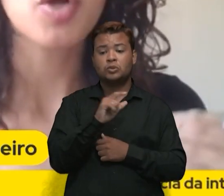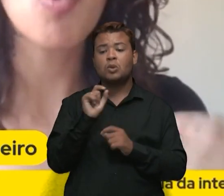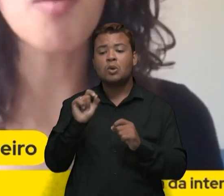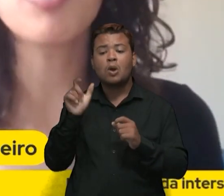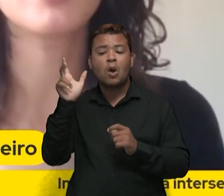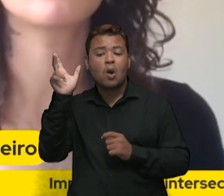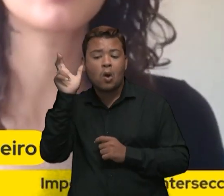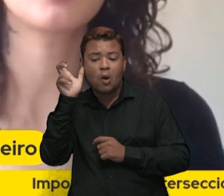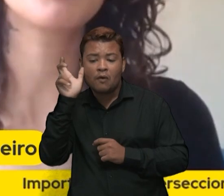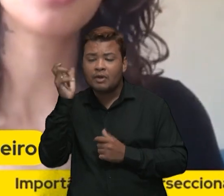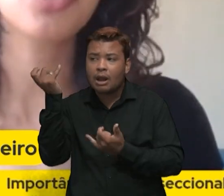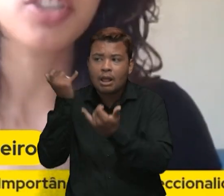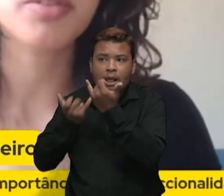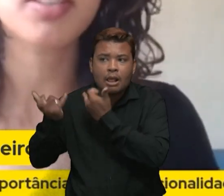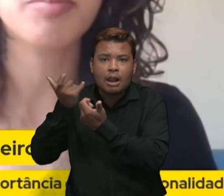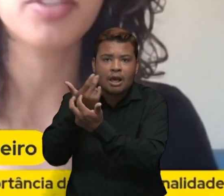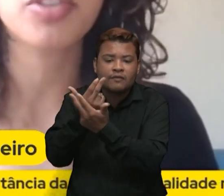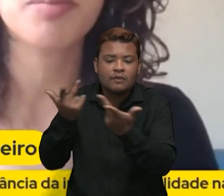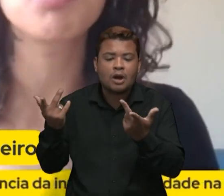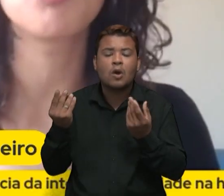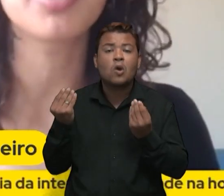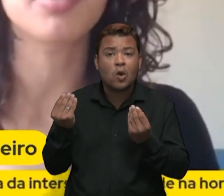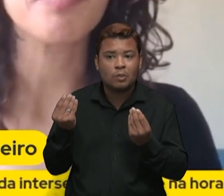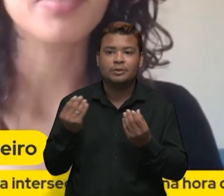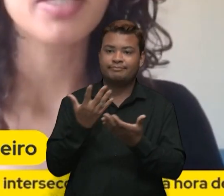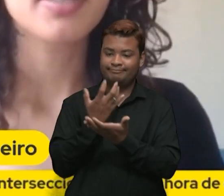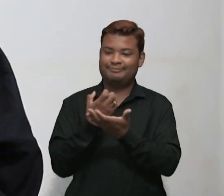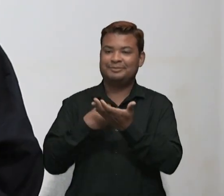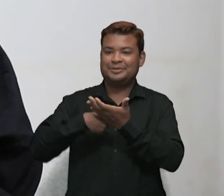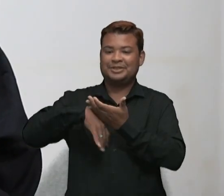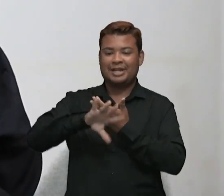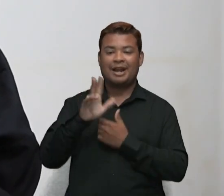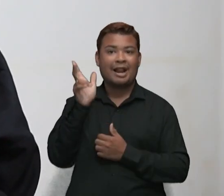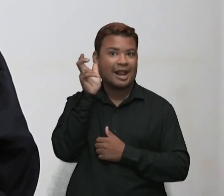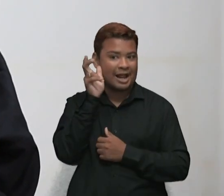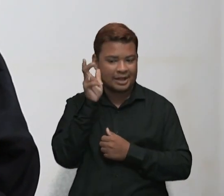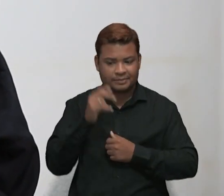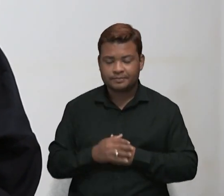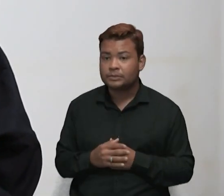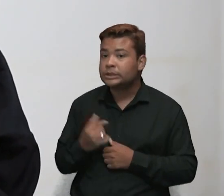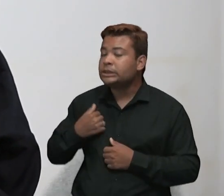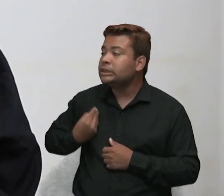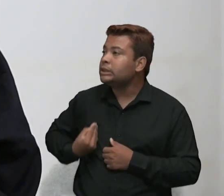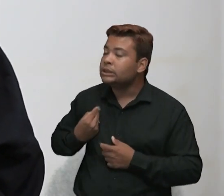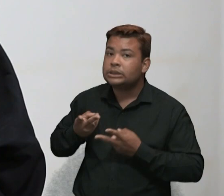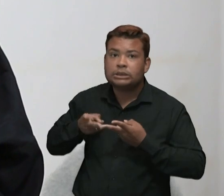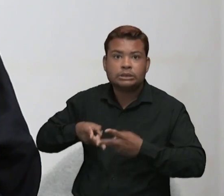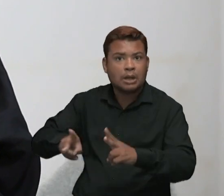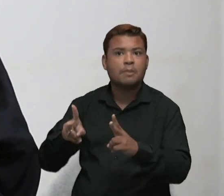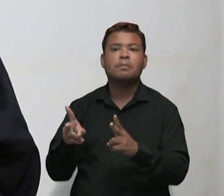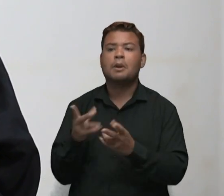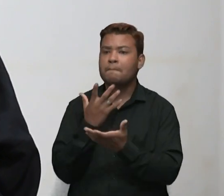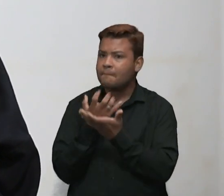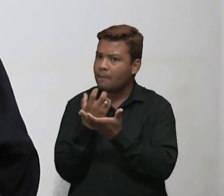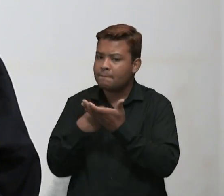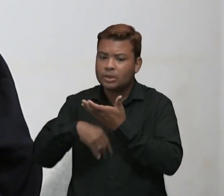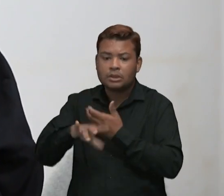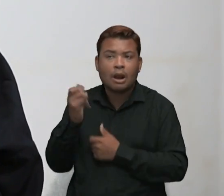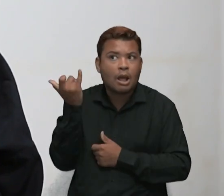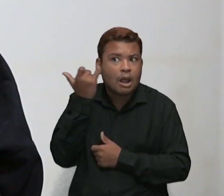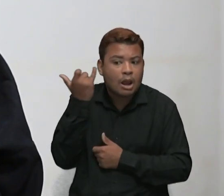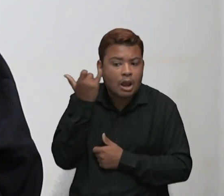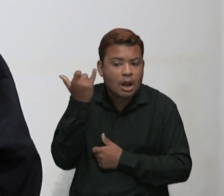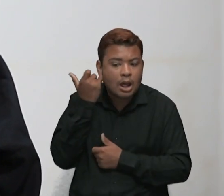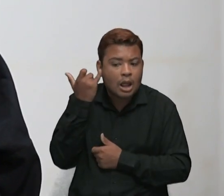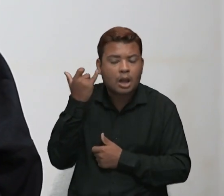ouvir um pouco de tudo foi com os podcasts. Eu não vivo sem podcast. Eu preciso sempre estar escutando alguma coisa para